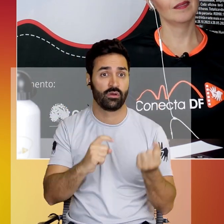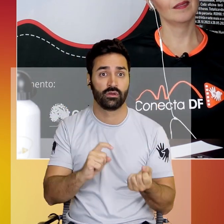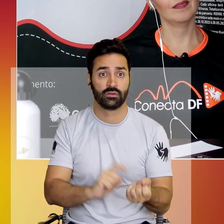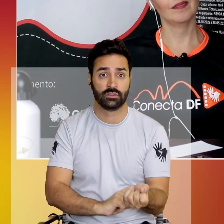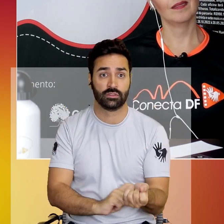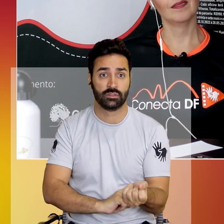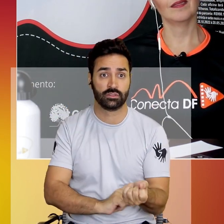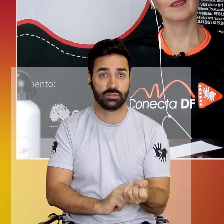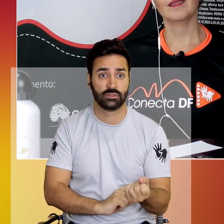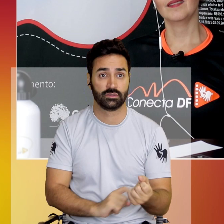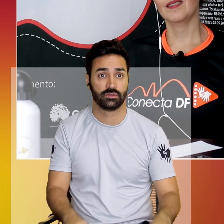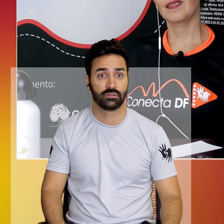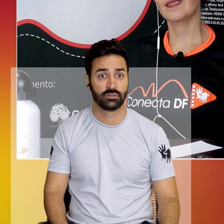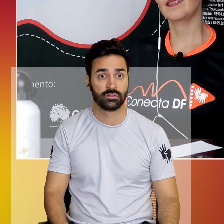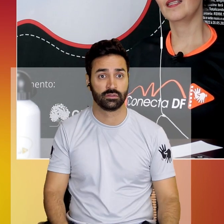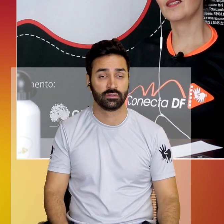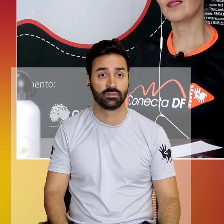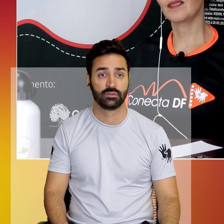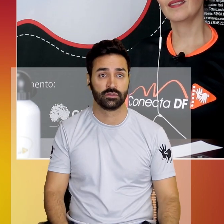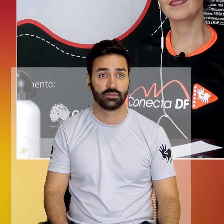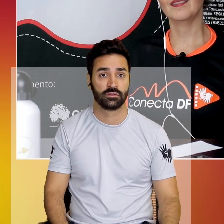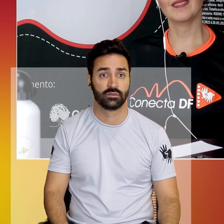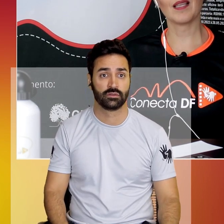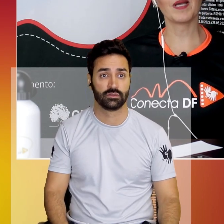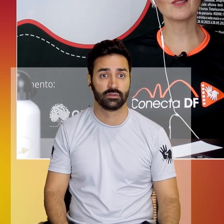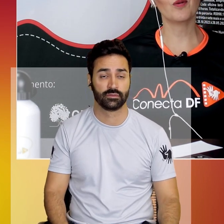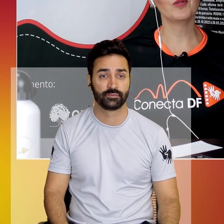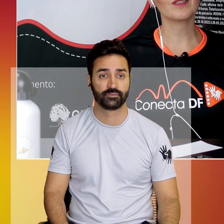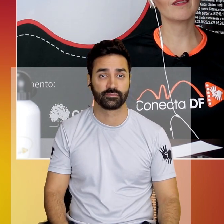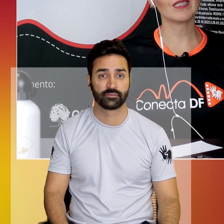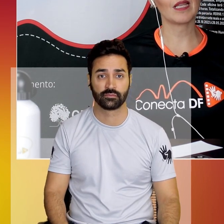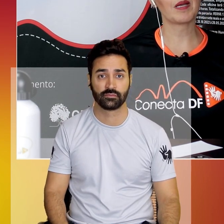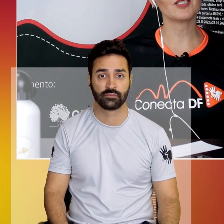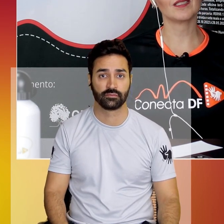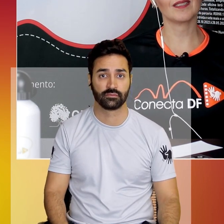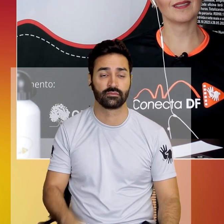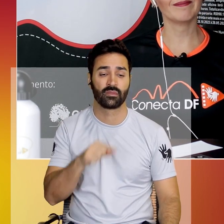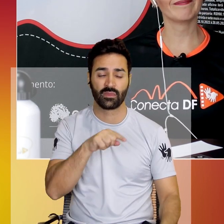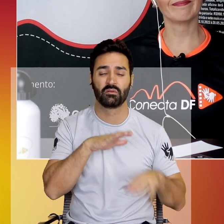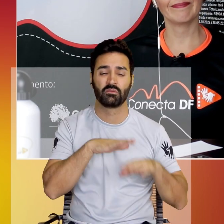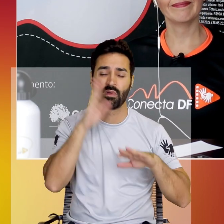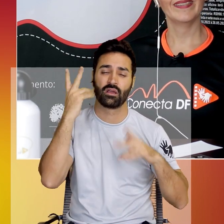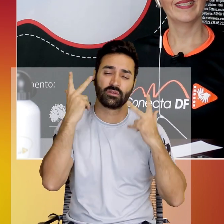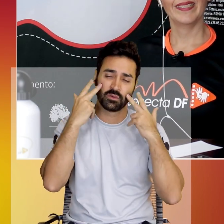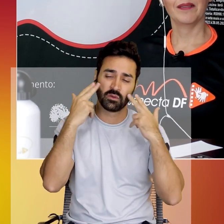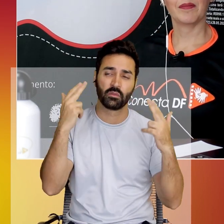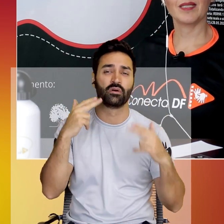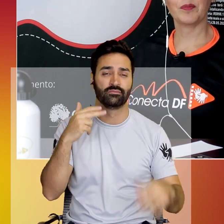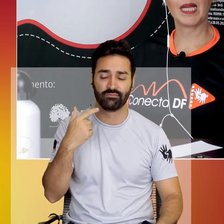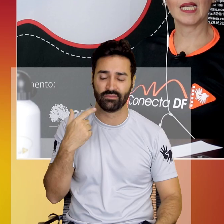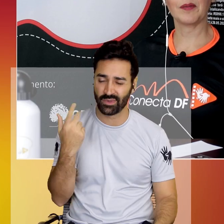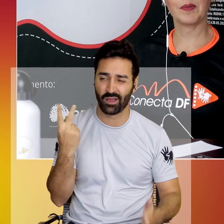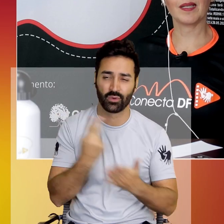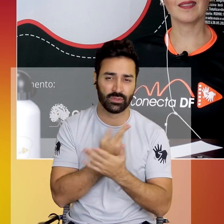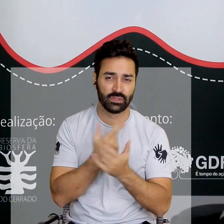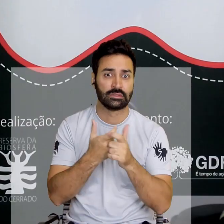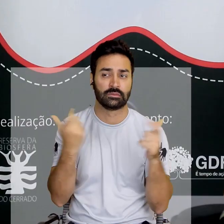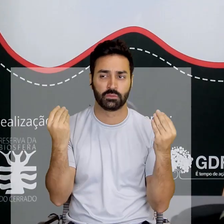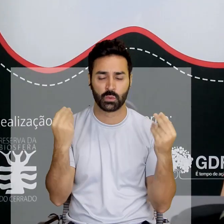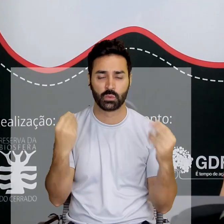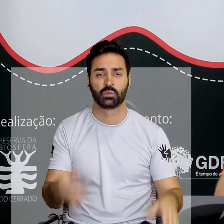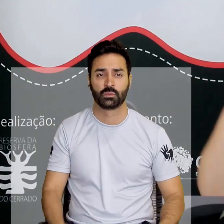fica desesperada. Eu falo, oh, meu Deus. Isso é mais Só comum do que abraço, você né? imagina. Mas obrigada